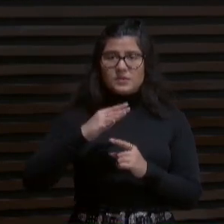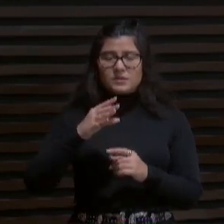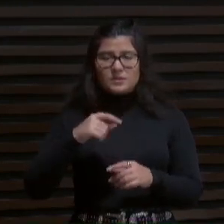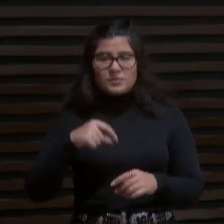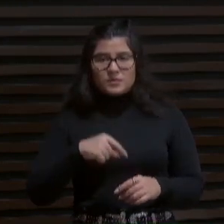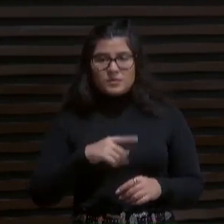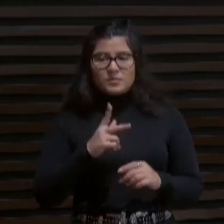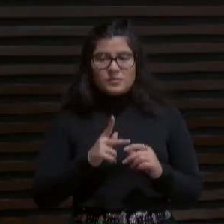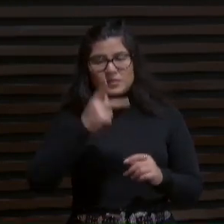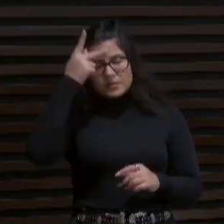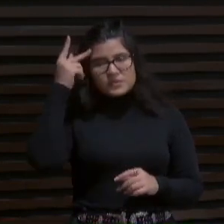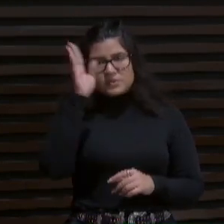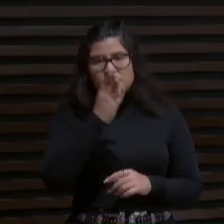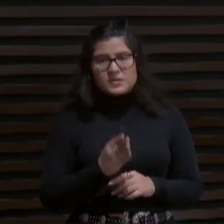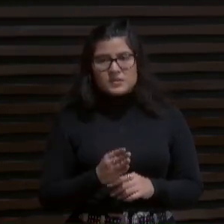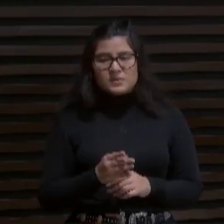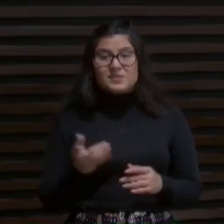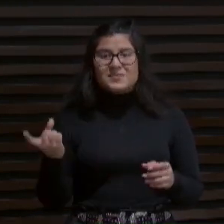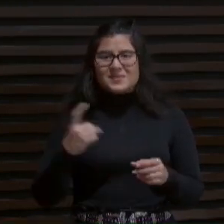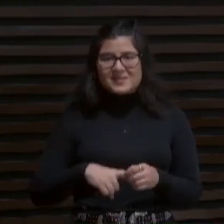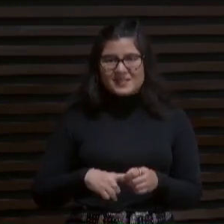eles voltam para lá e estão lá até hoje.